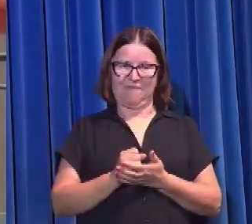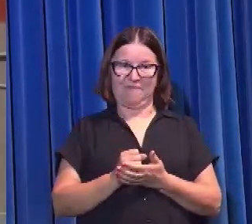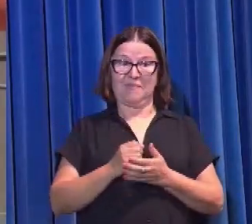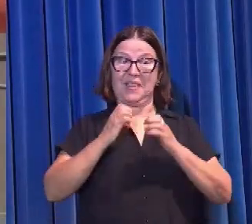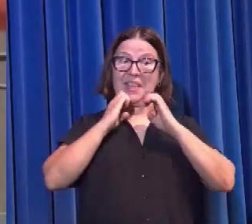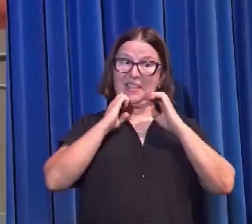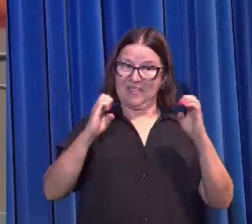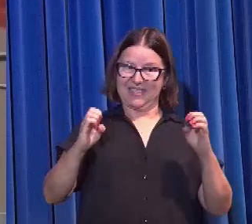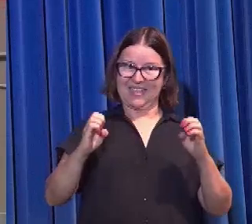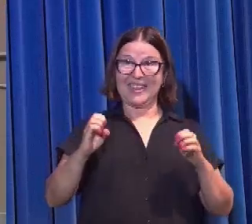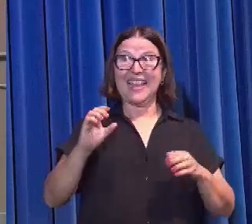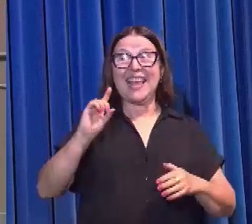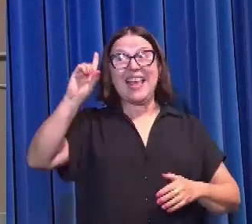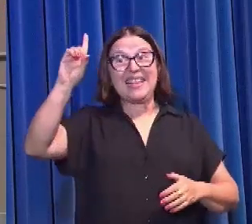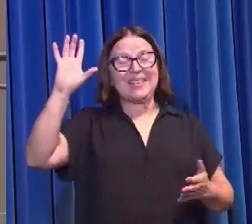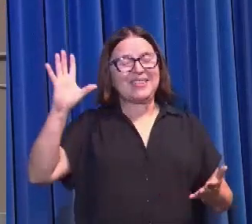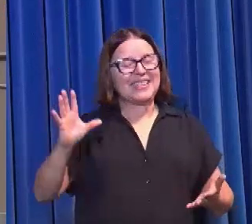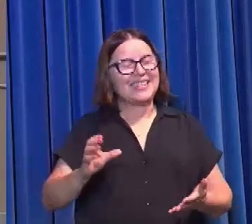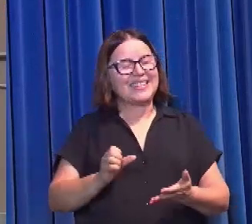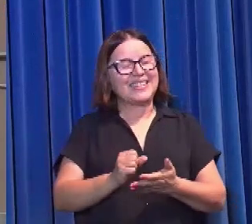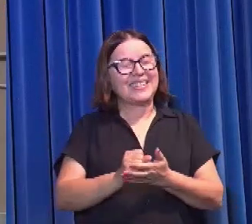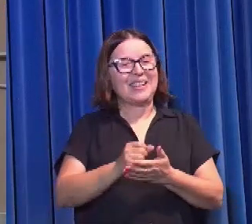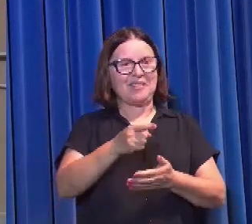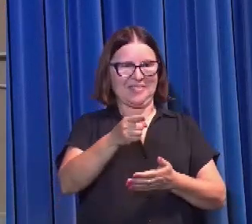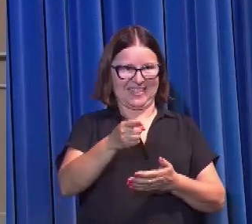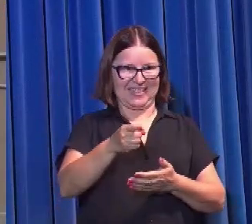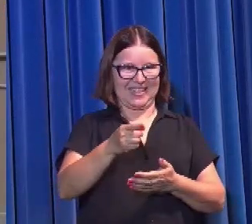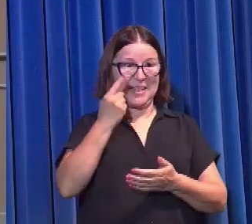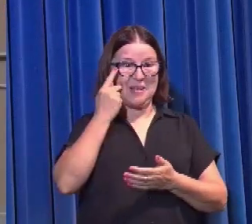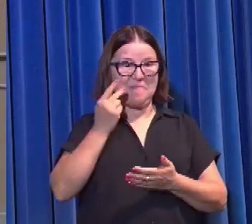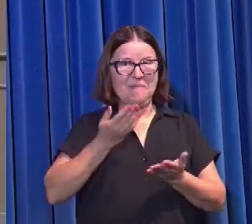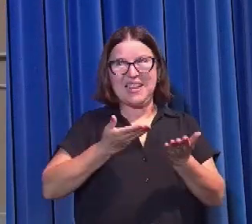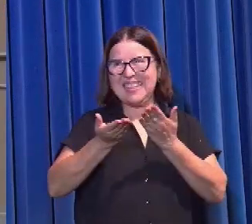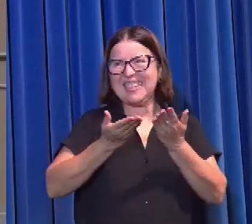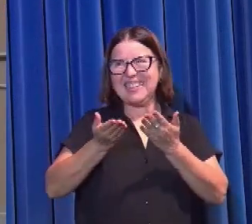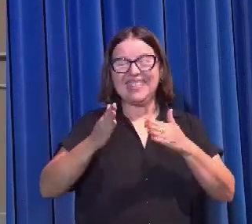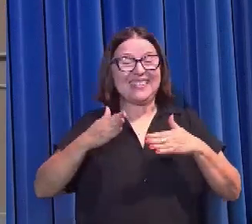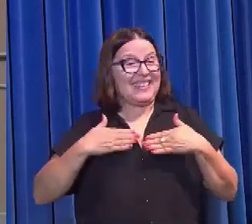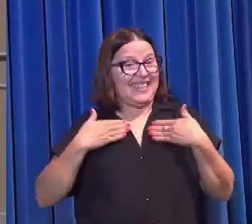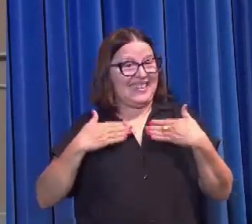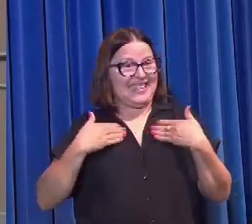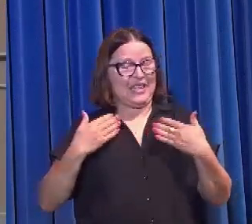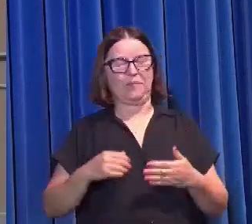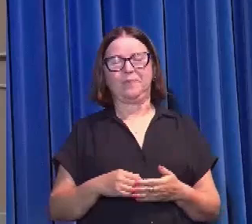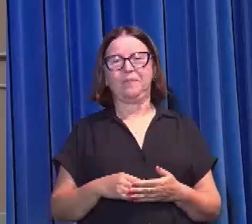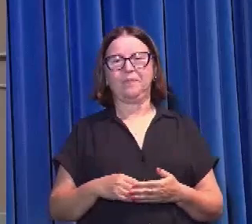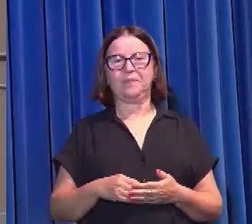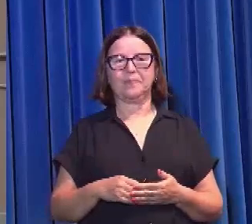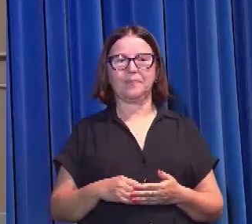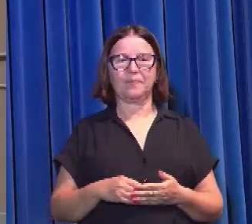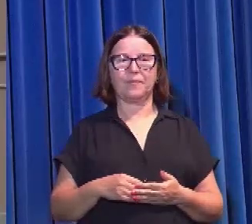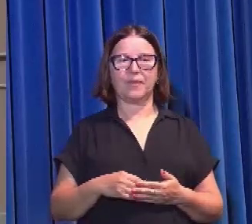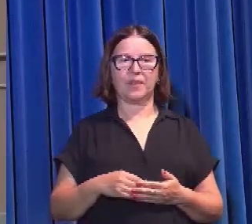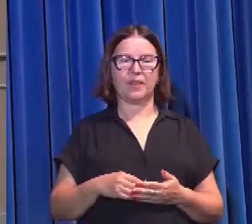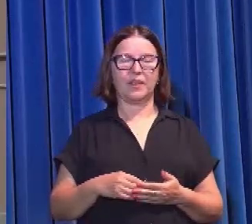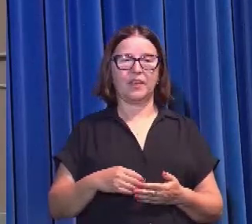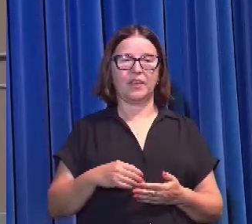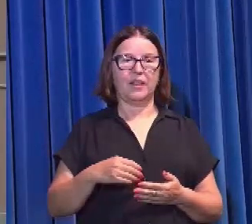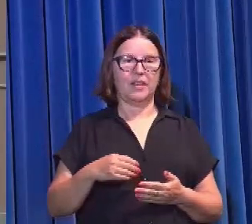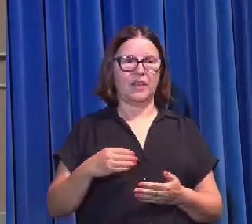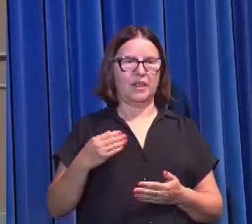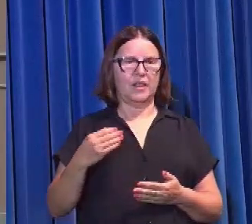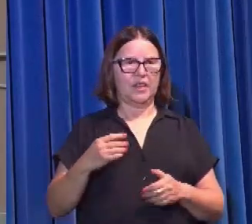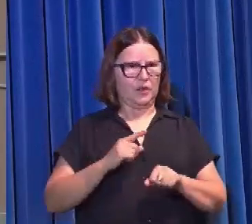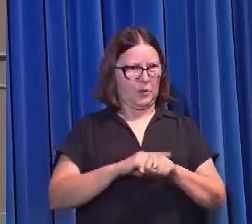salvando você, para que você possa servi-lo com alegria. No Antigo Testamento, meus irmãos, você